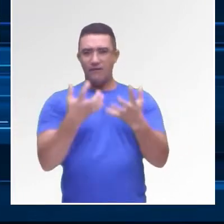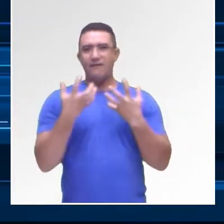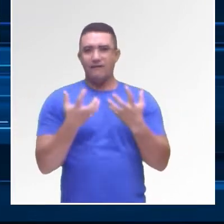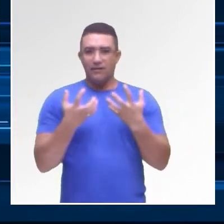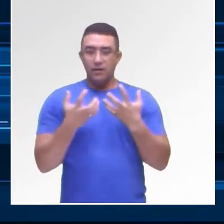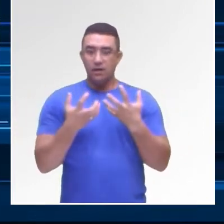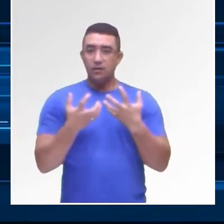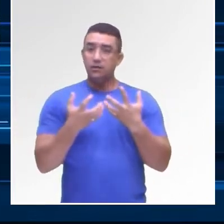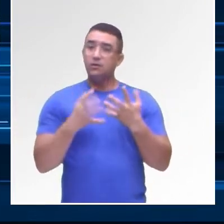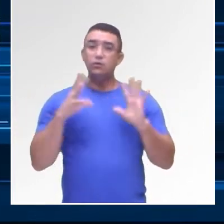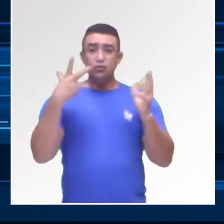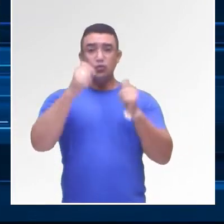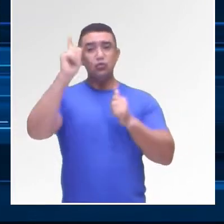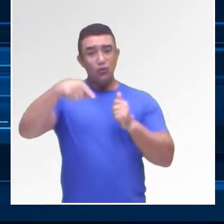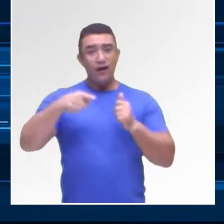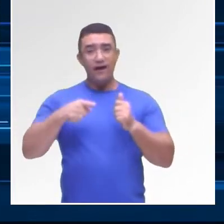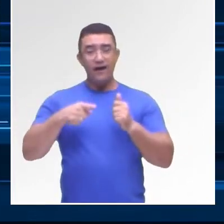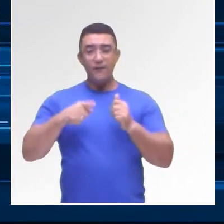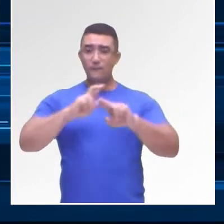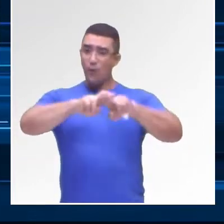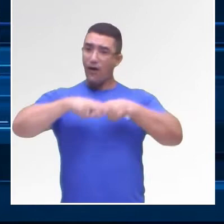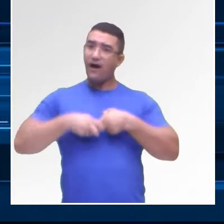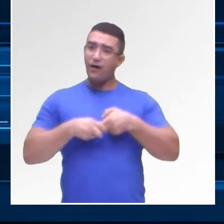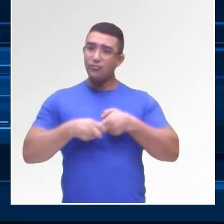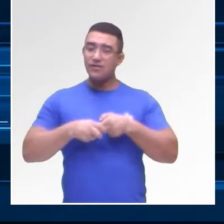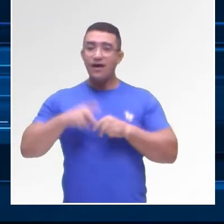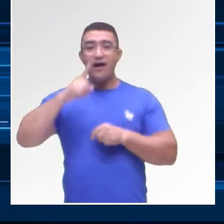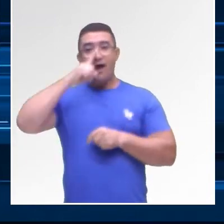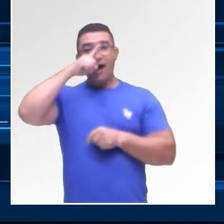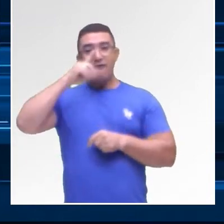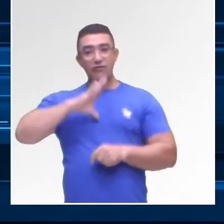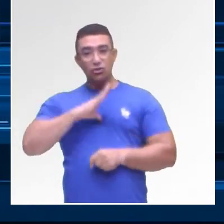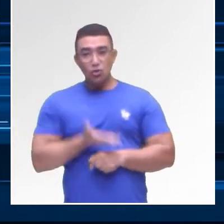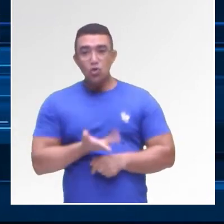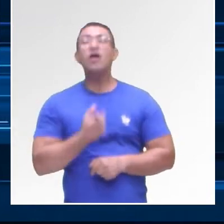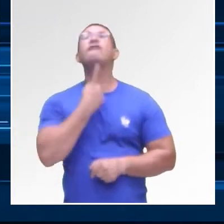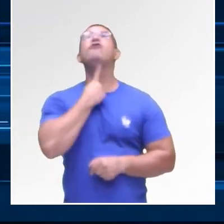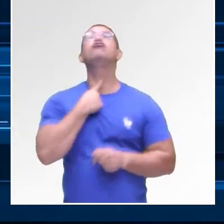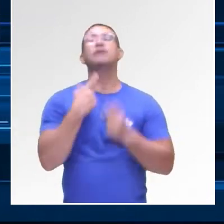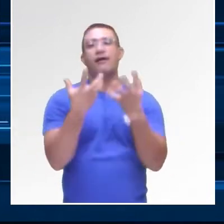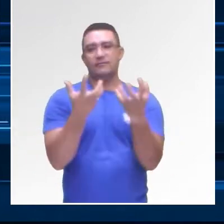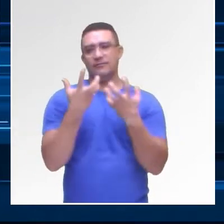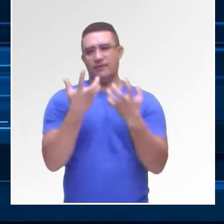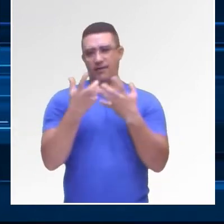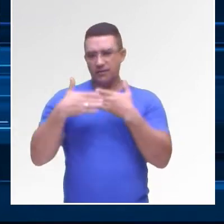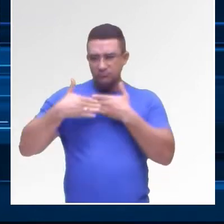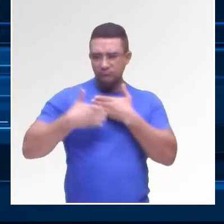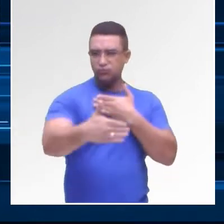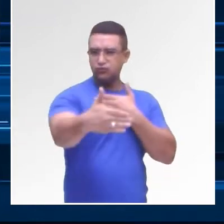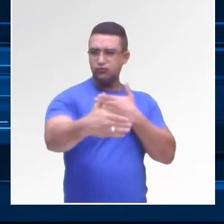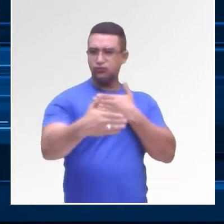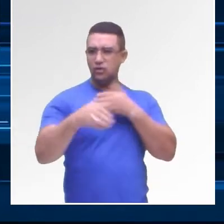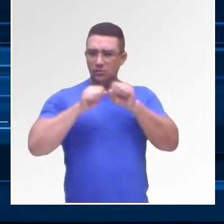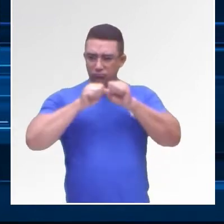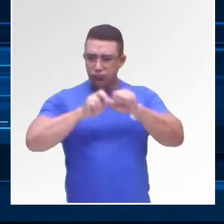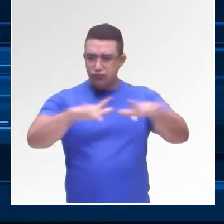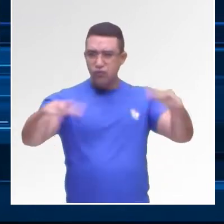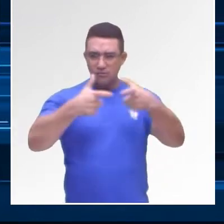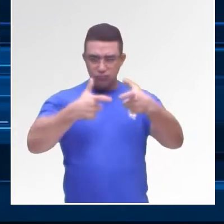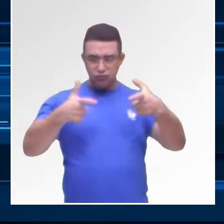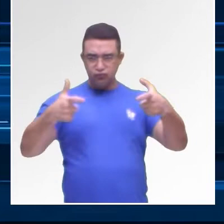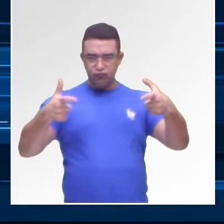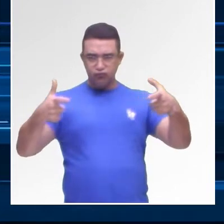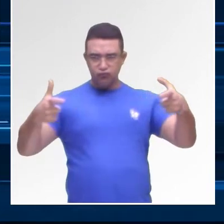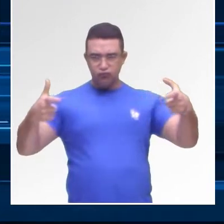foi motivado por aventuras, né? O desejo de querer ir em frente, de querer se expandir, de querer